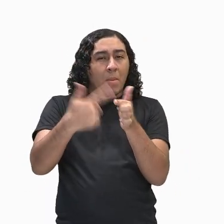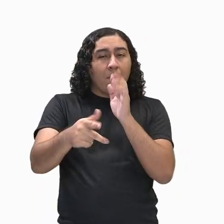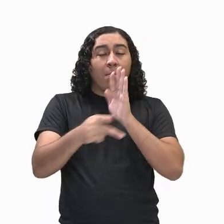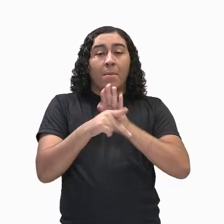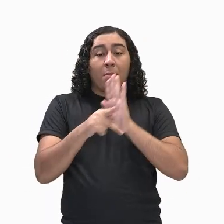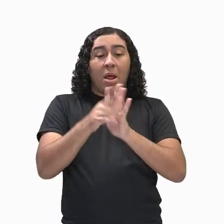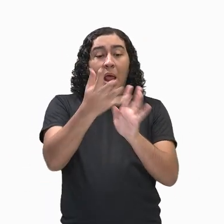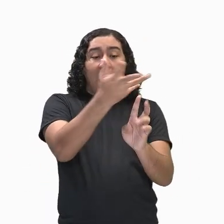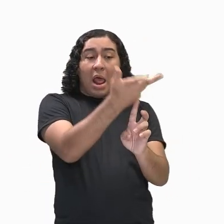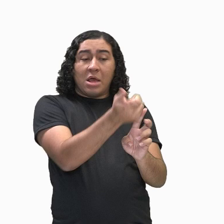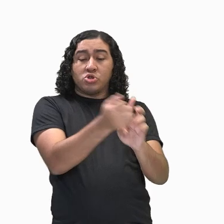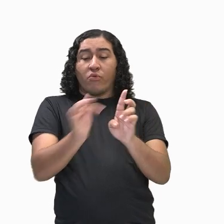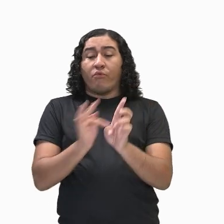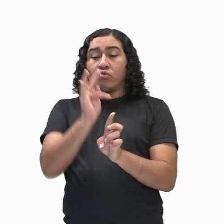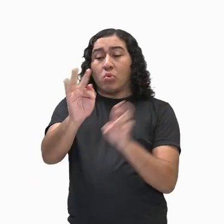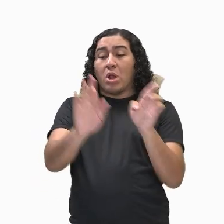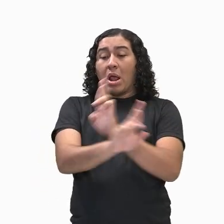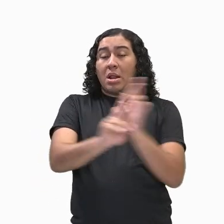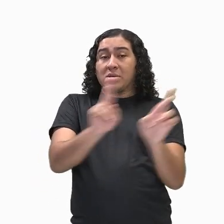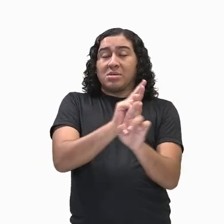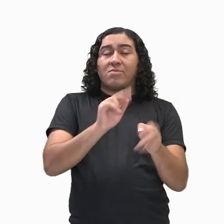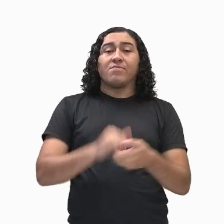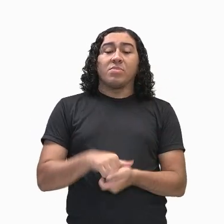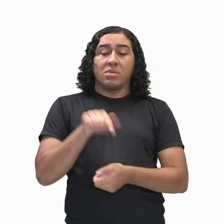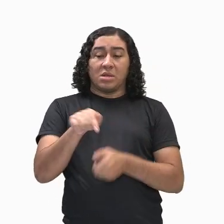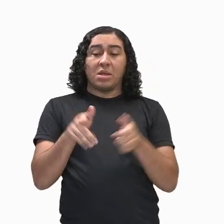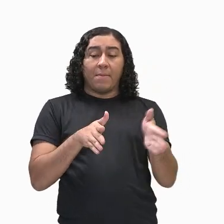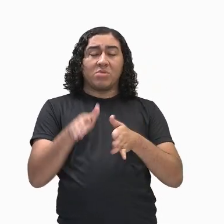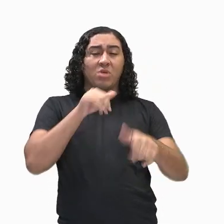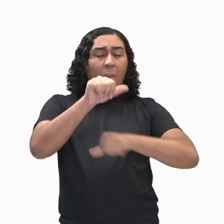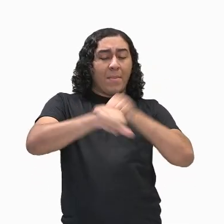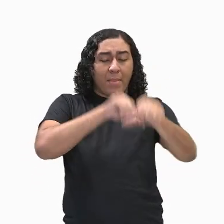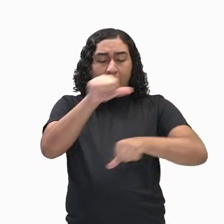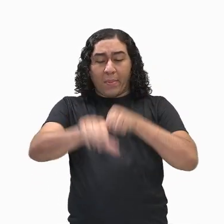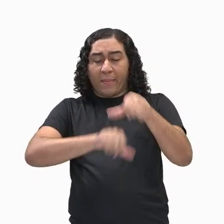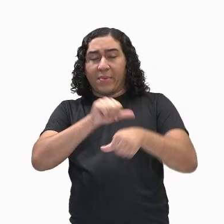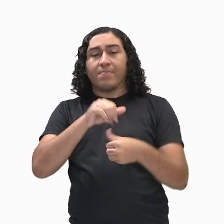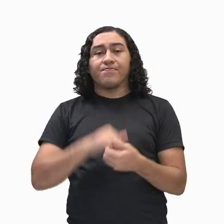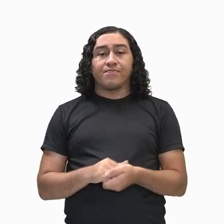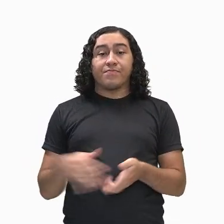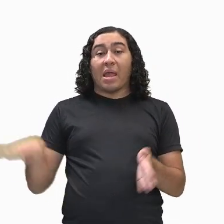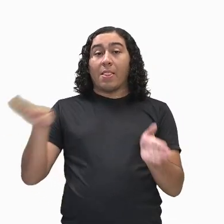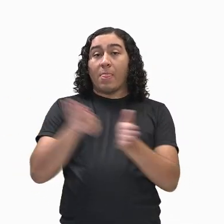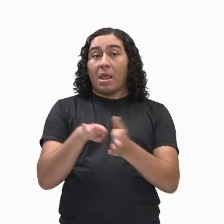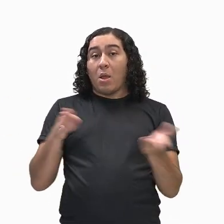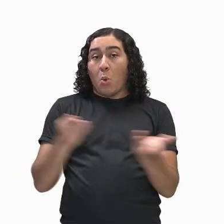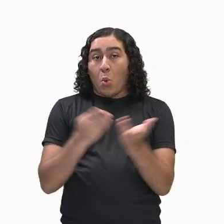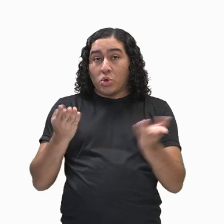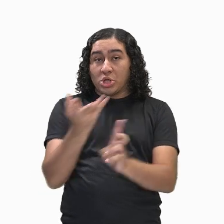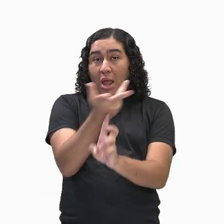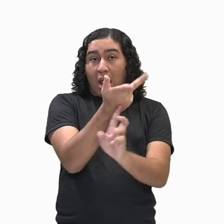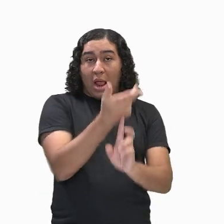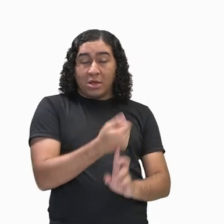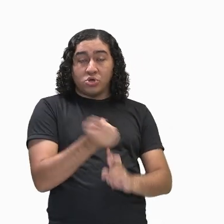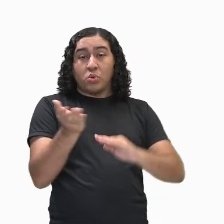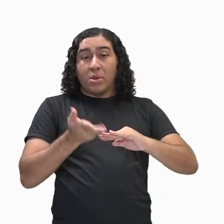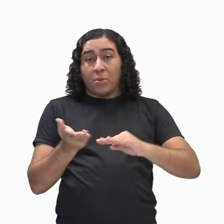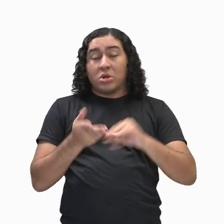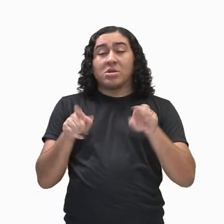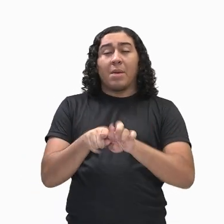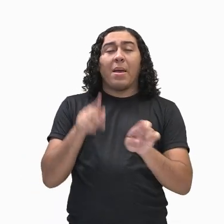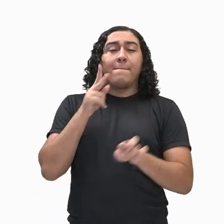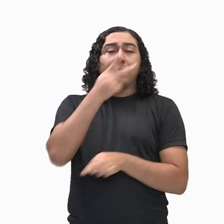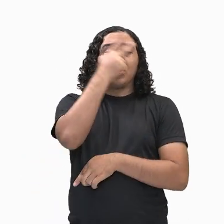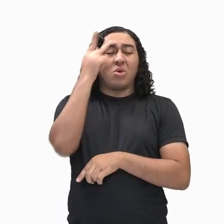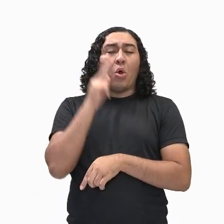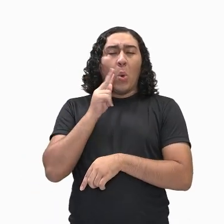esse período, muitas mudanças ocorreram em pouco tempo. E até hoje, na arte contemporânea, e até hoje, quem olha, por